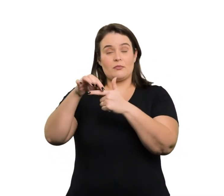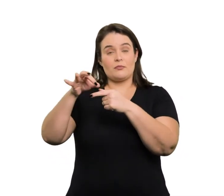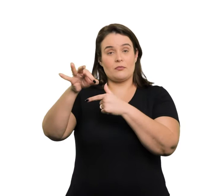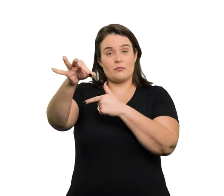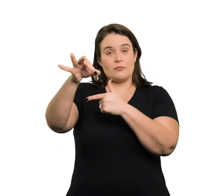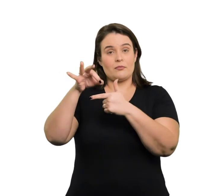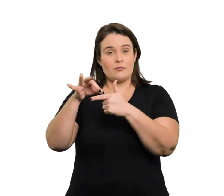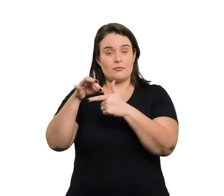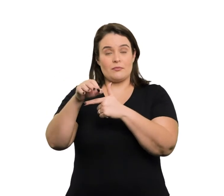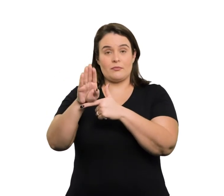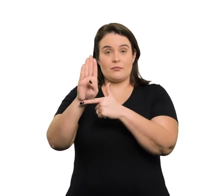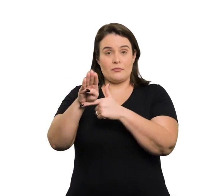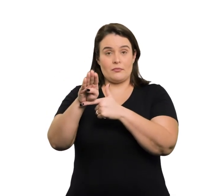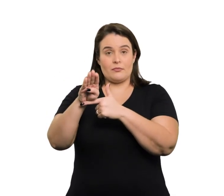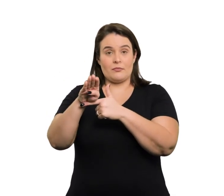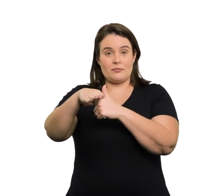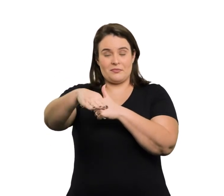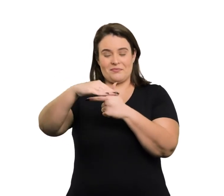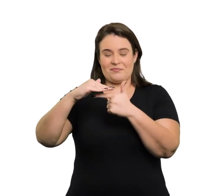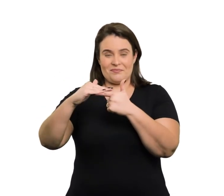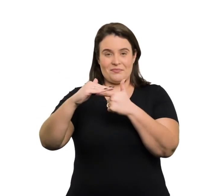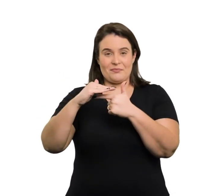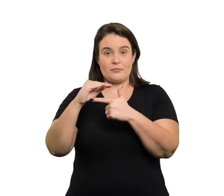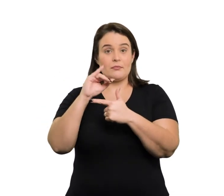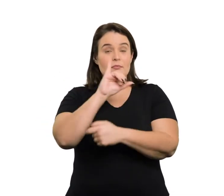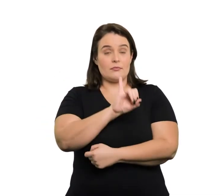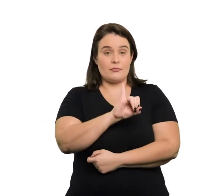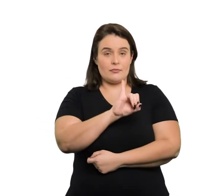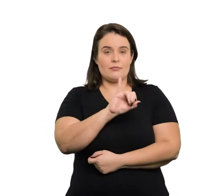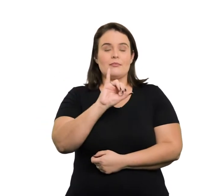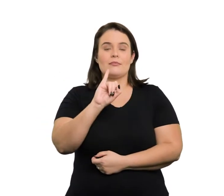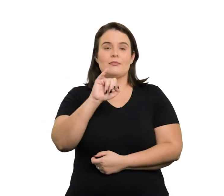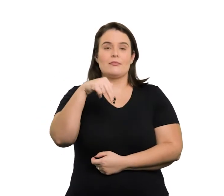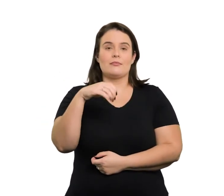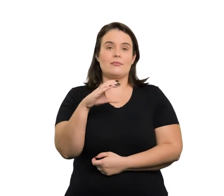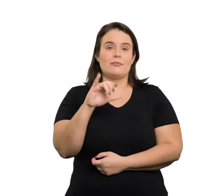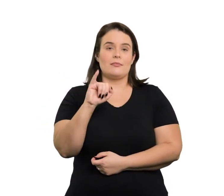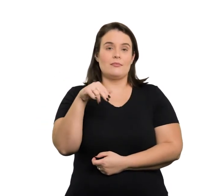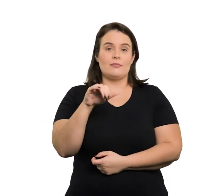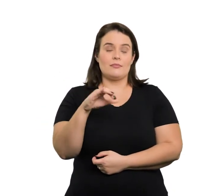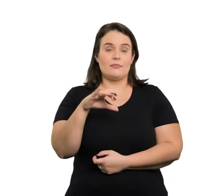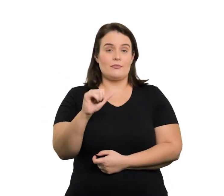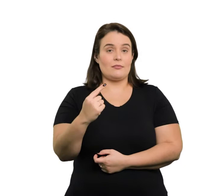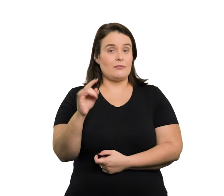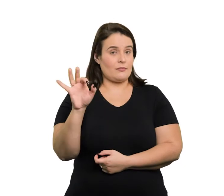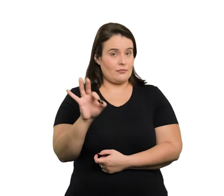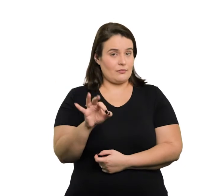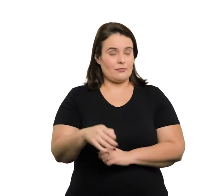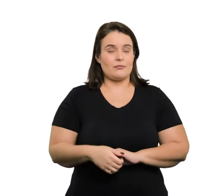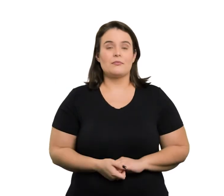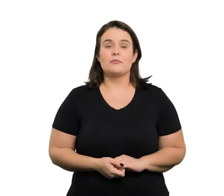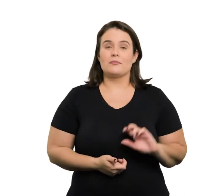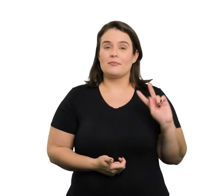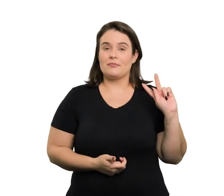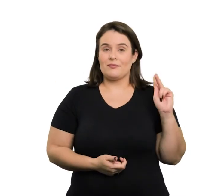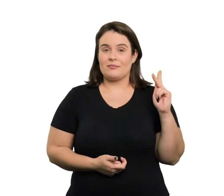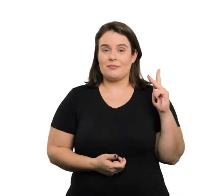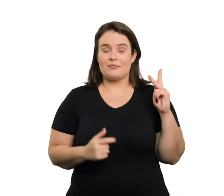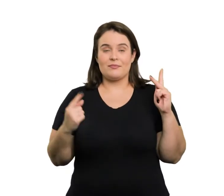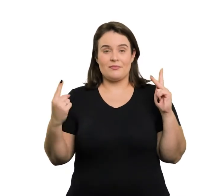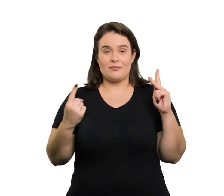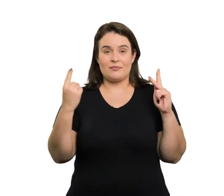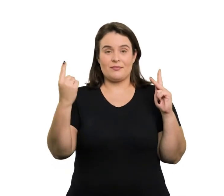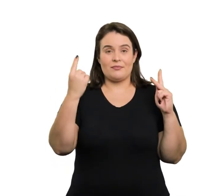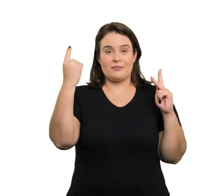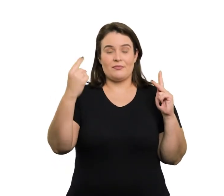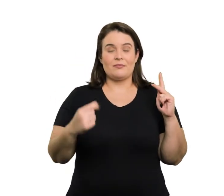da projeção horizontal, onde I representa a inclinação em porcentagem, H representa